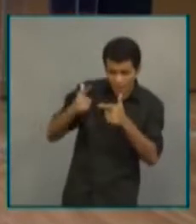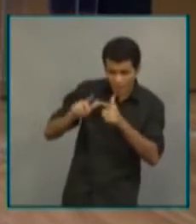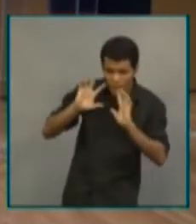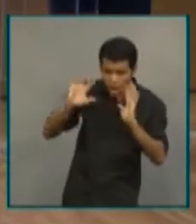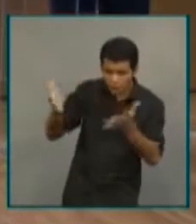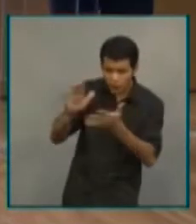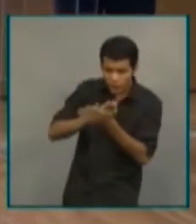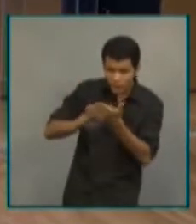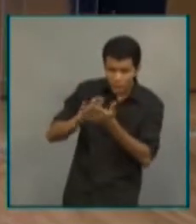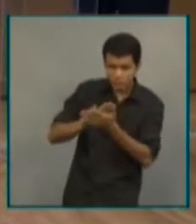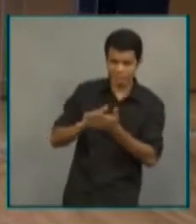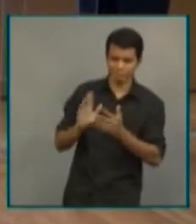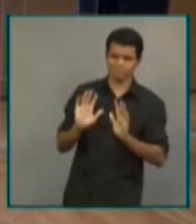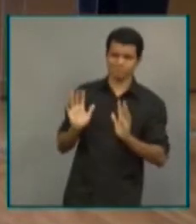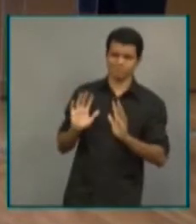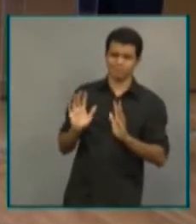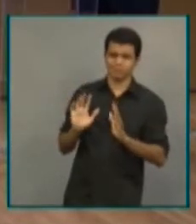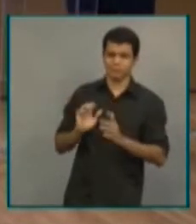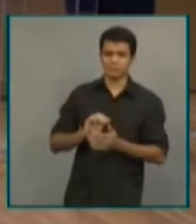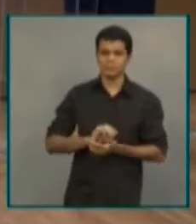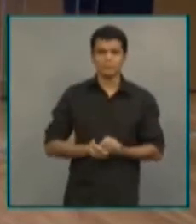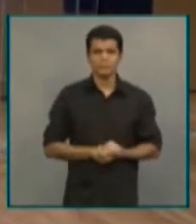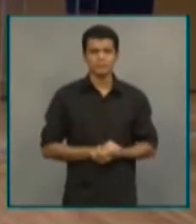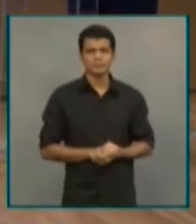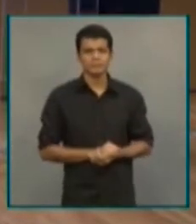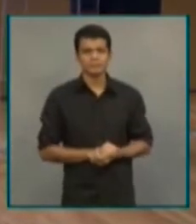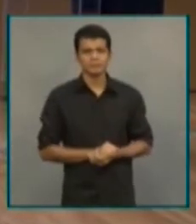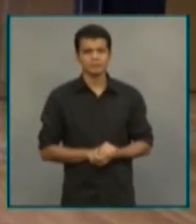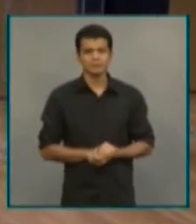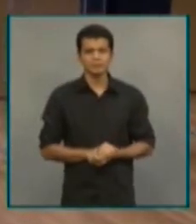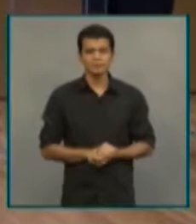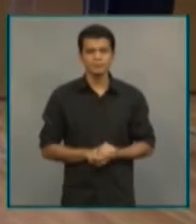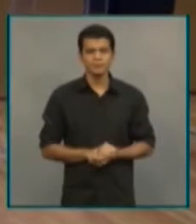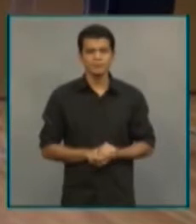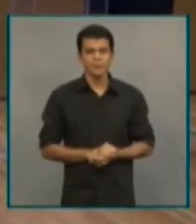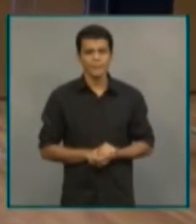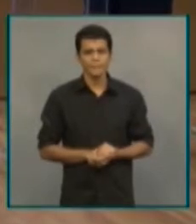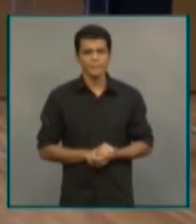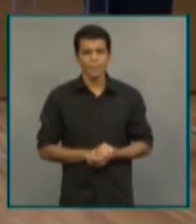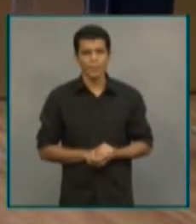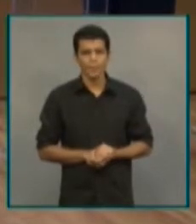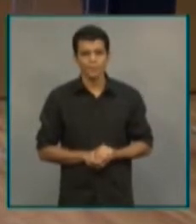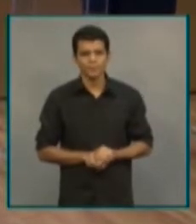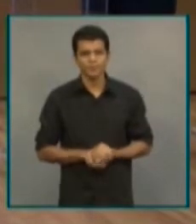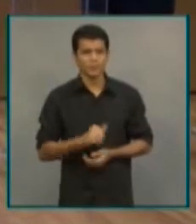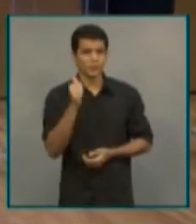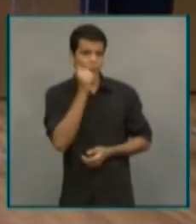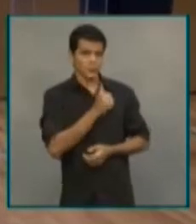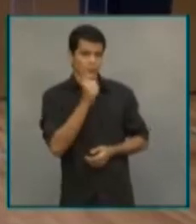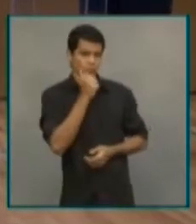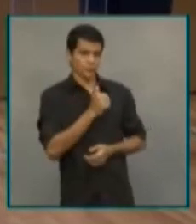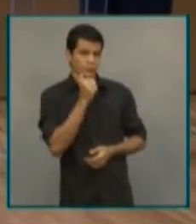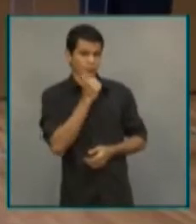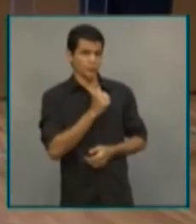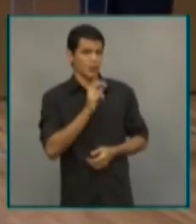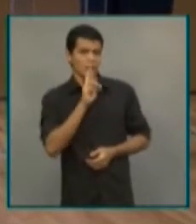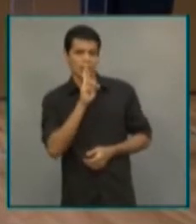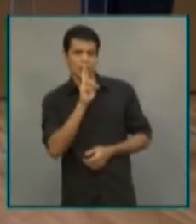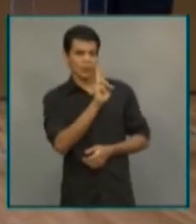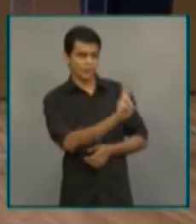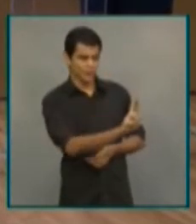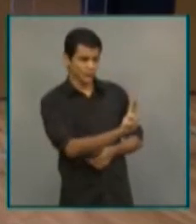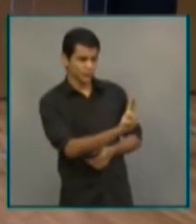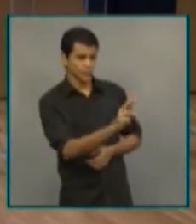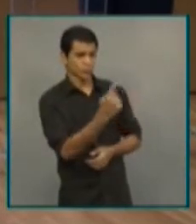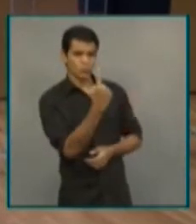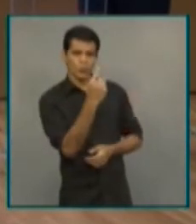candidato, primeiro o senhor... A palavra à candidata Roberta Vasques para, em 1 minuto e 30 segundos, responder